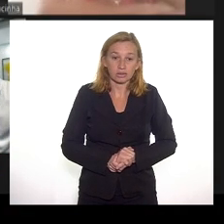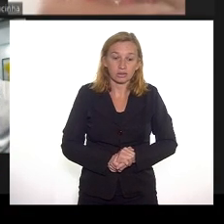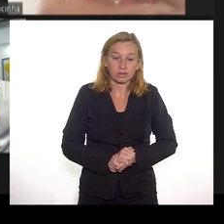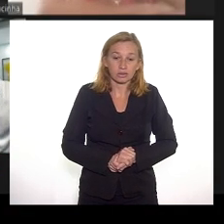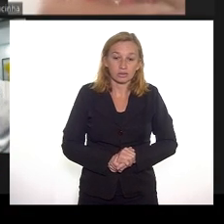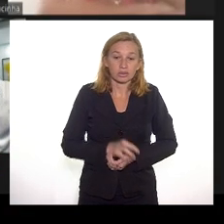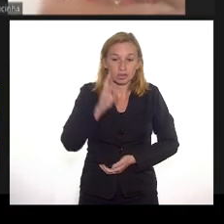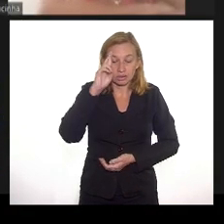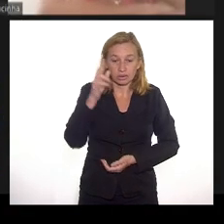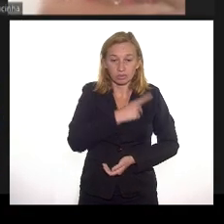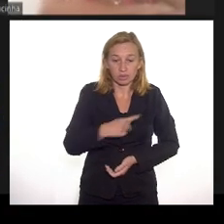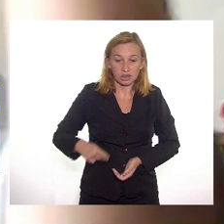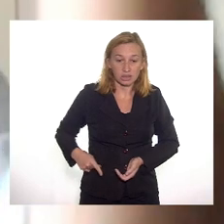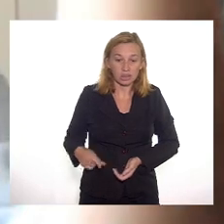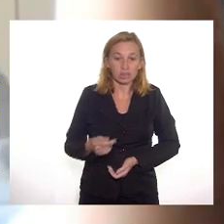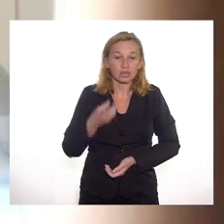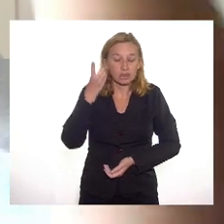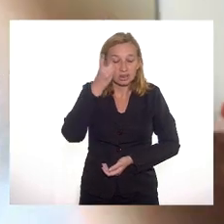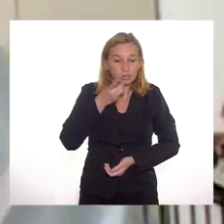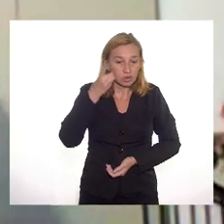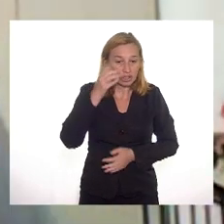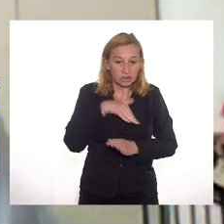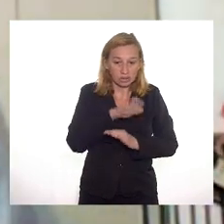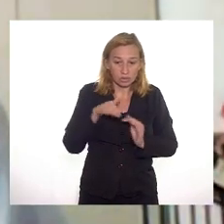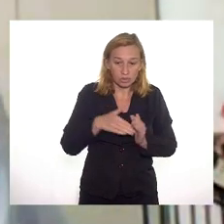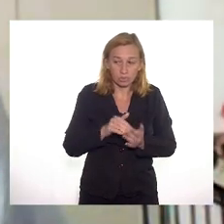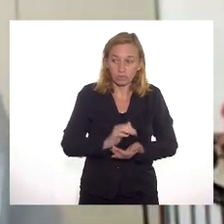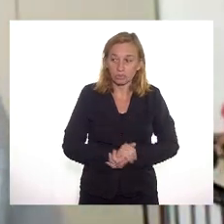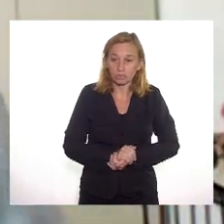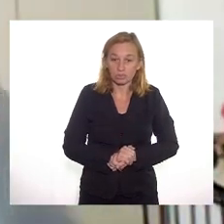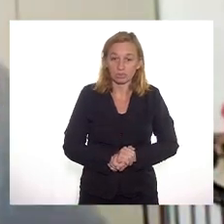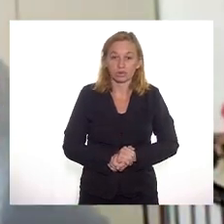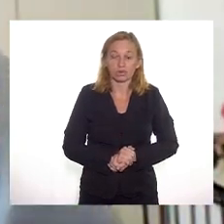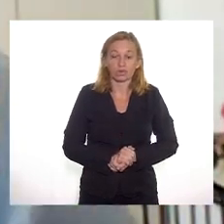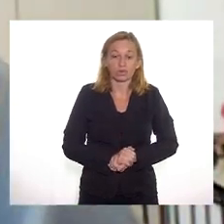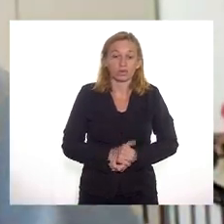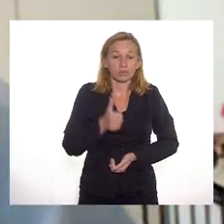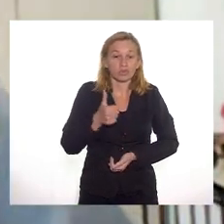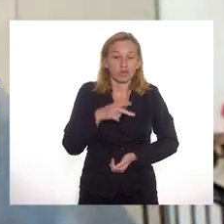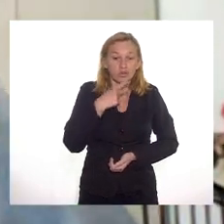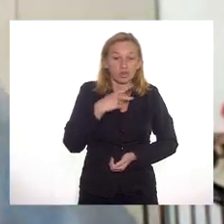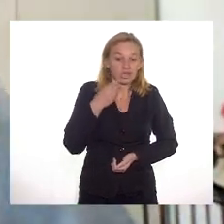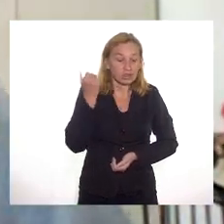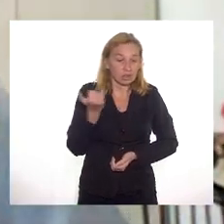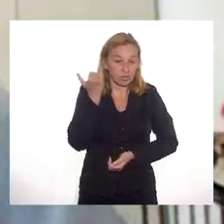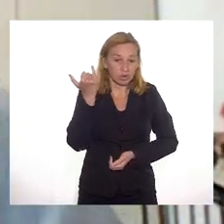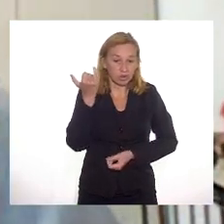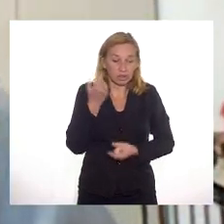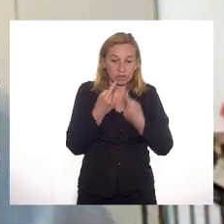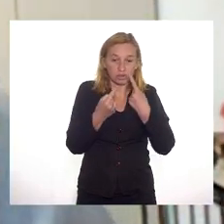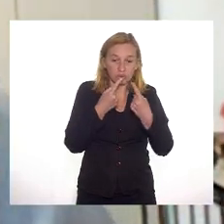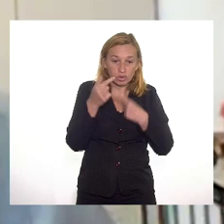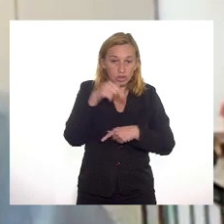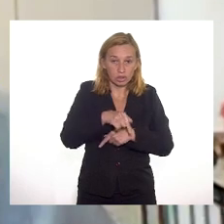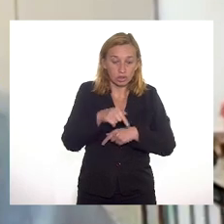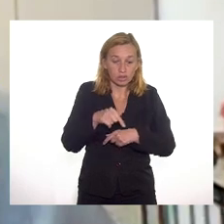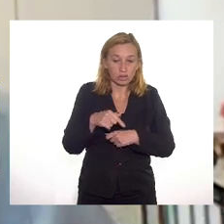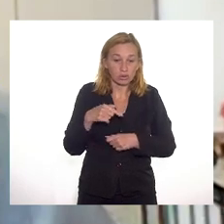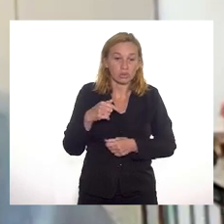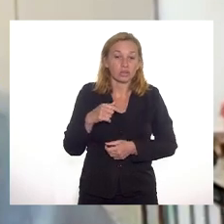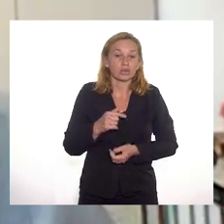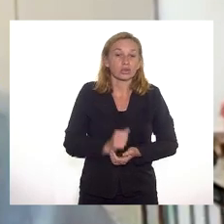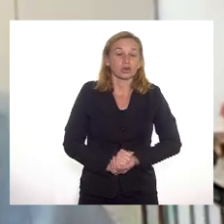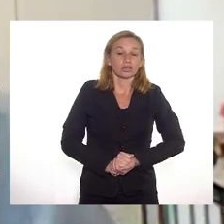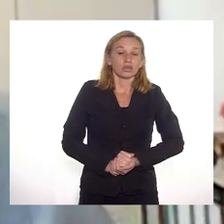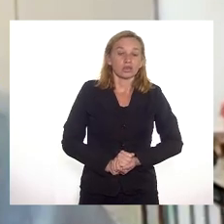Senhor presidente, deputados e deputadas, primeiro falar da importância da gente fazer esse debate aqui no Parlamento. A